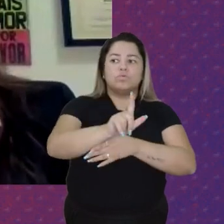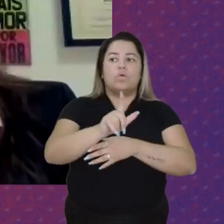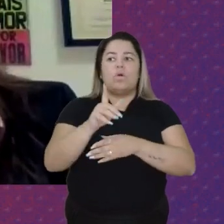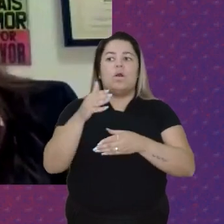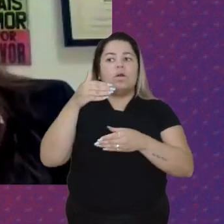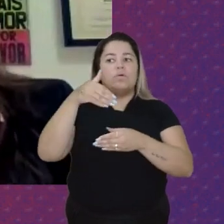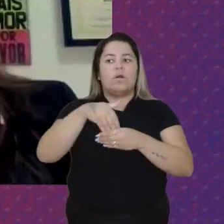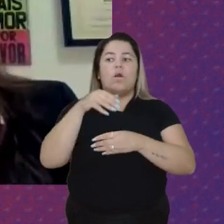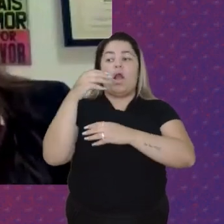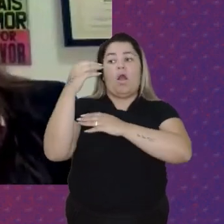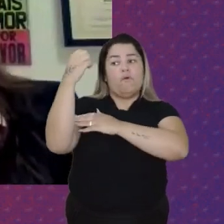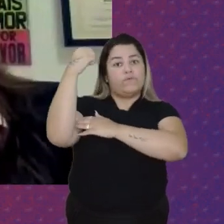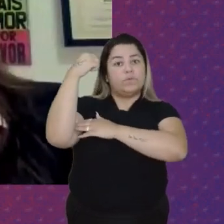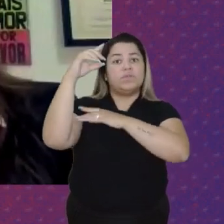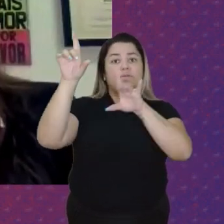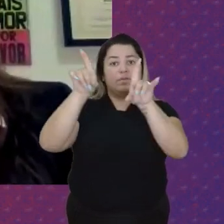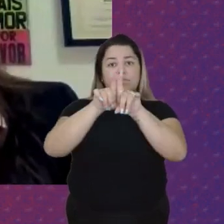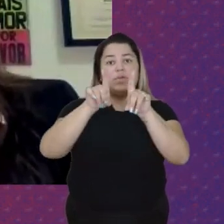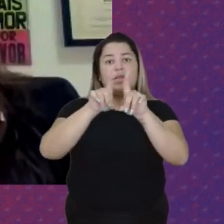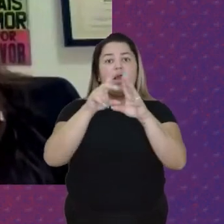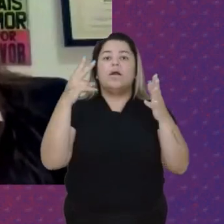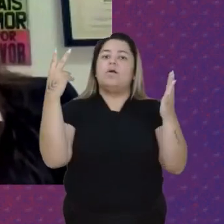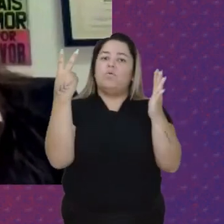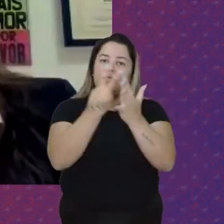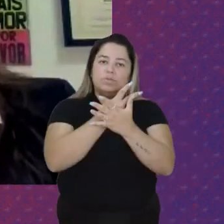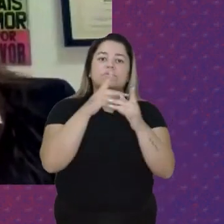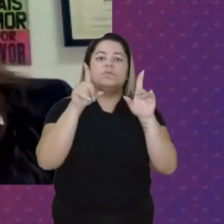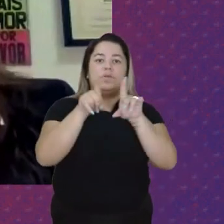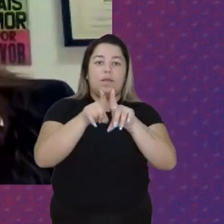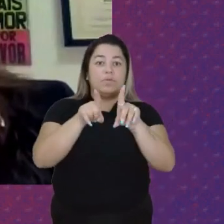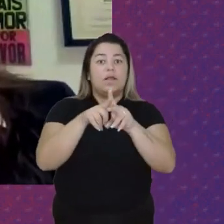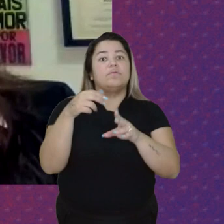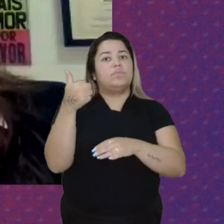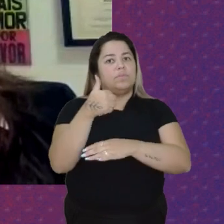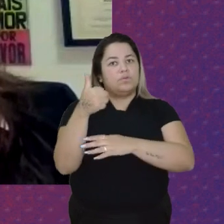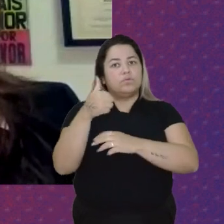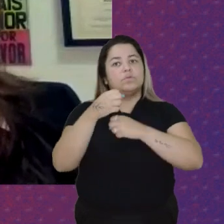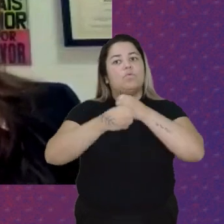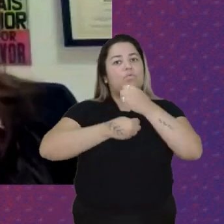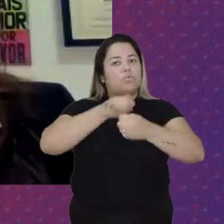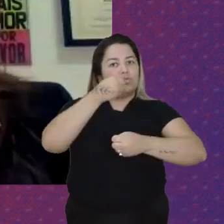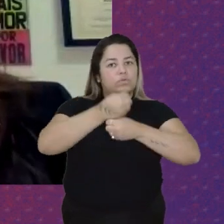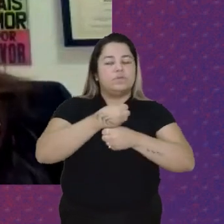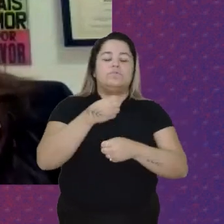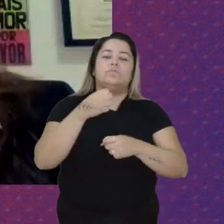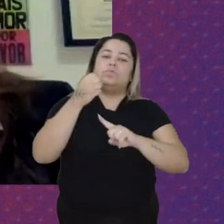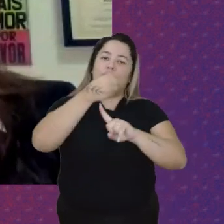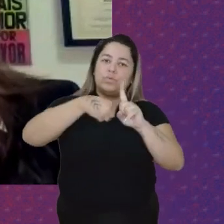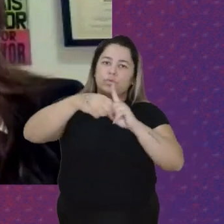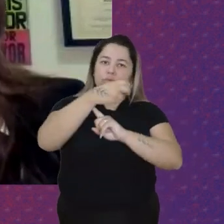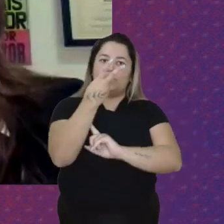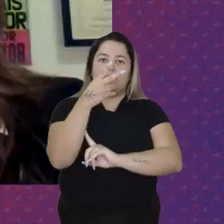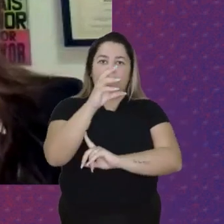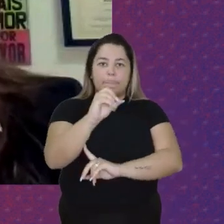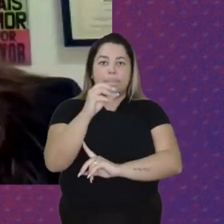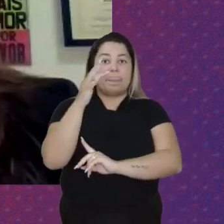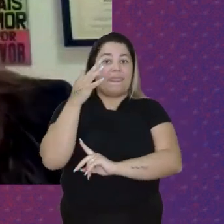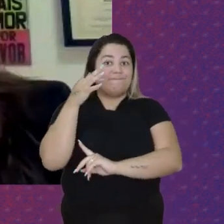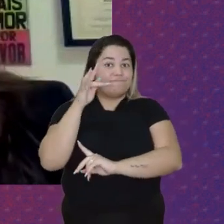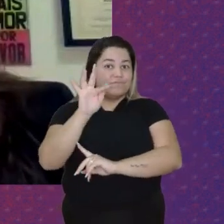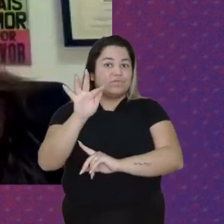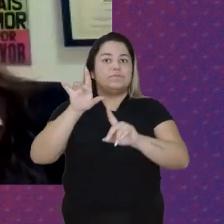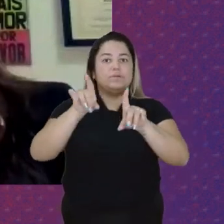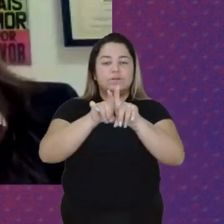onda feminista, ela veio aí realmente nas primeiras décadas do século XX. Na França, por exemplo, as mulheres conquistaram os seus